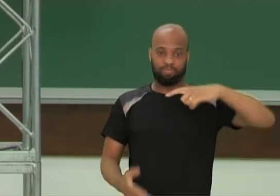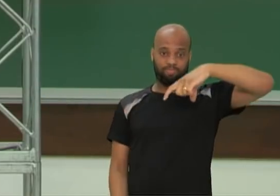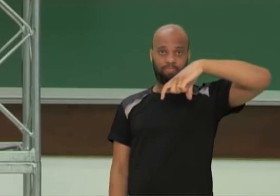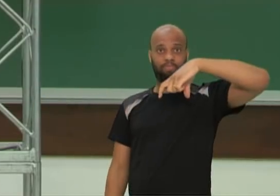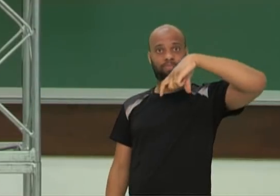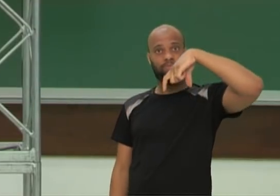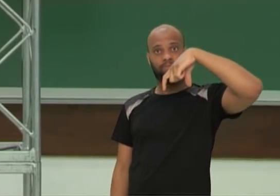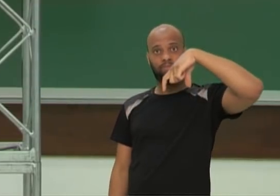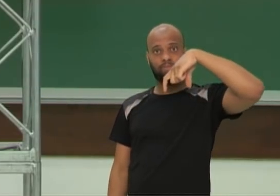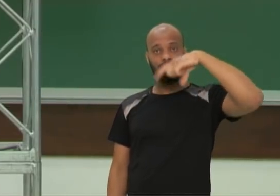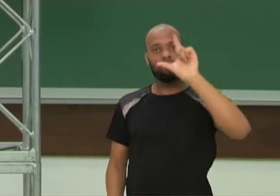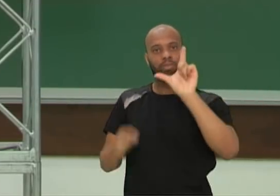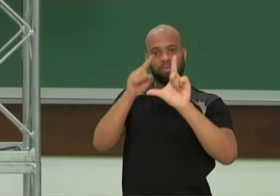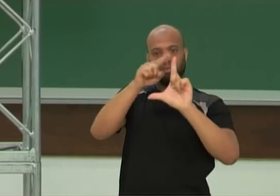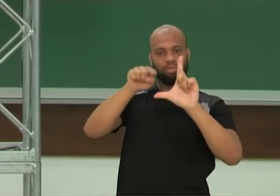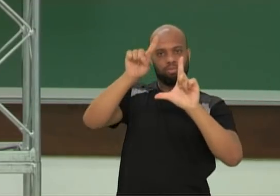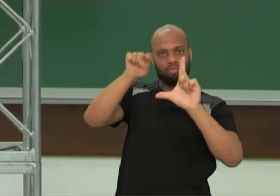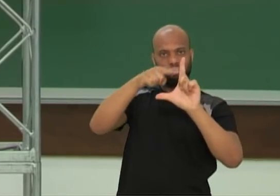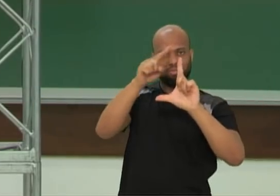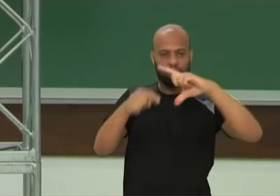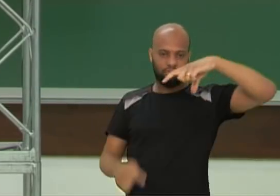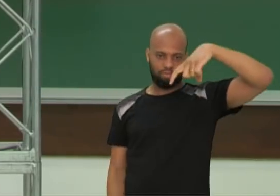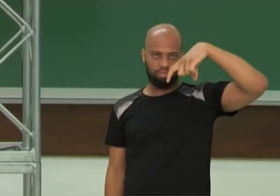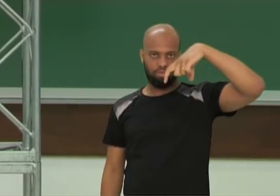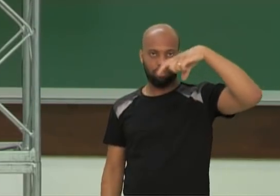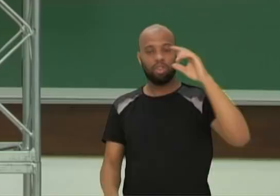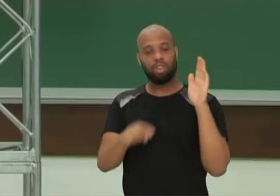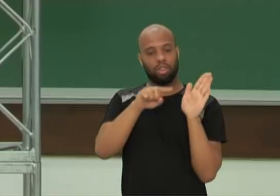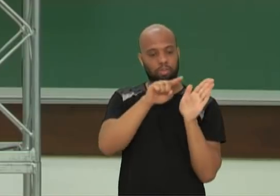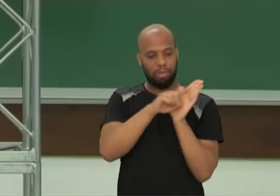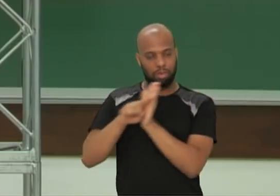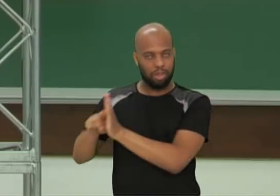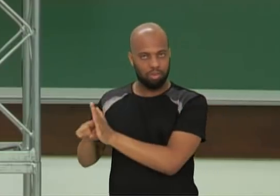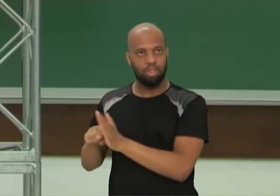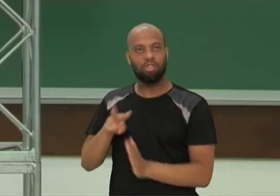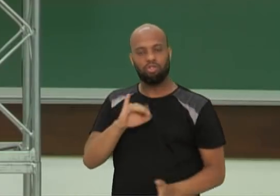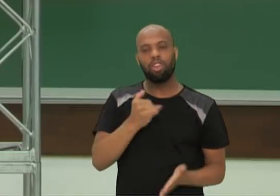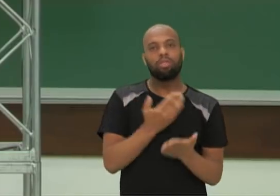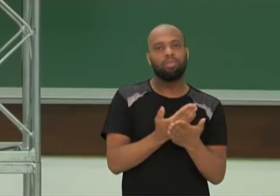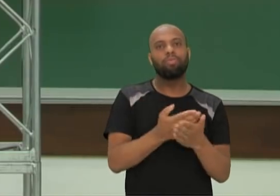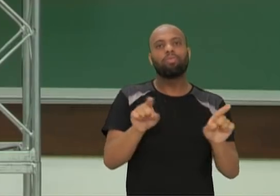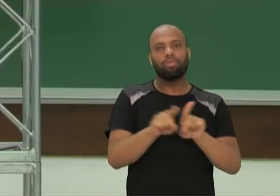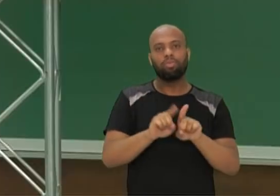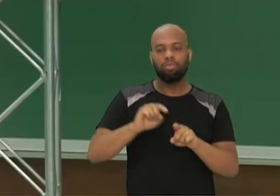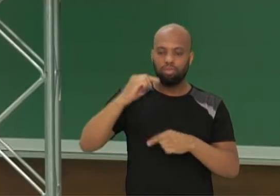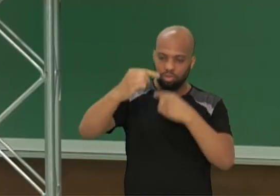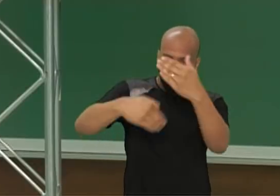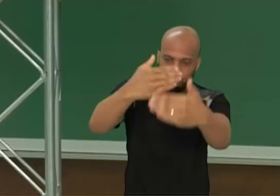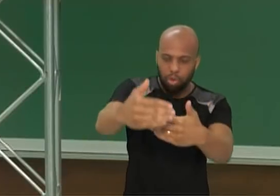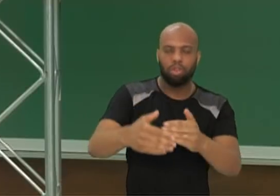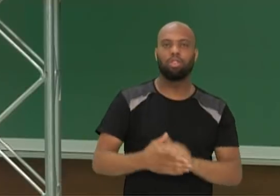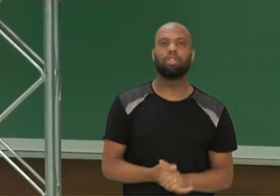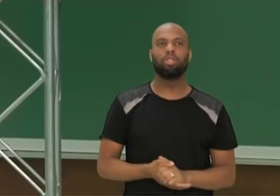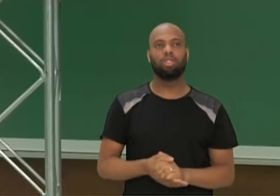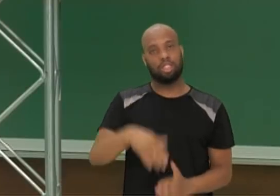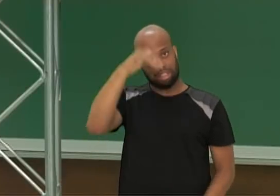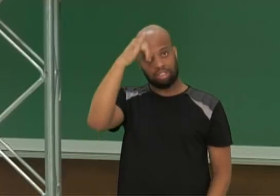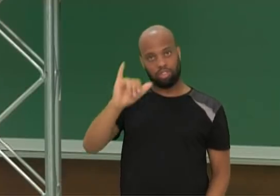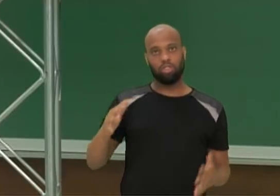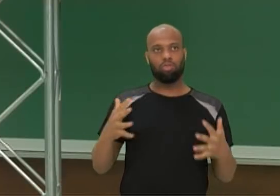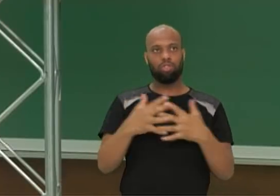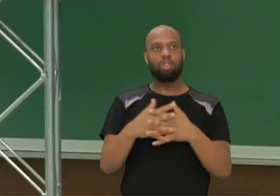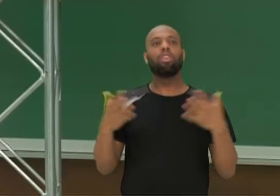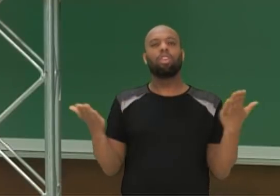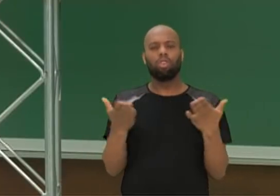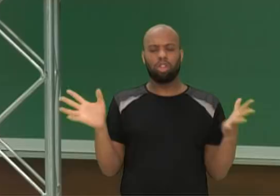baixo, ela vai estar negativa, né? Aí a gente vai continuar vendo mais adiante para não confundir. Só para fechar